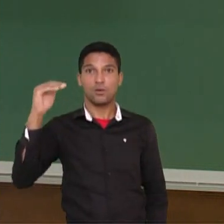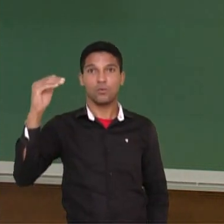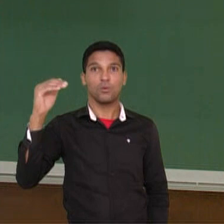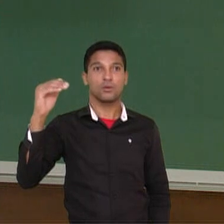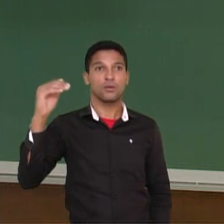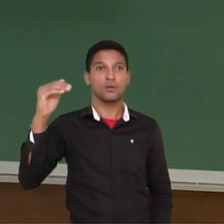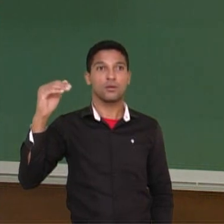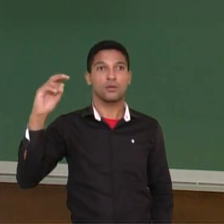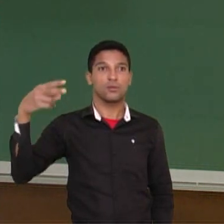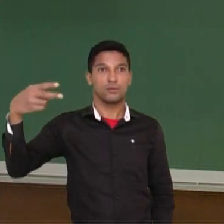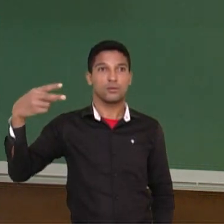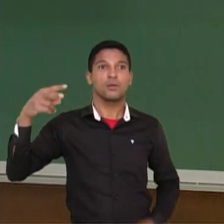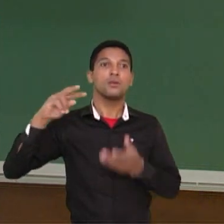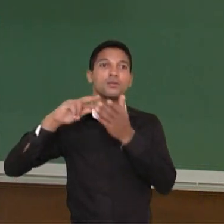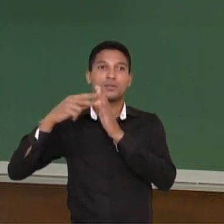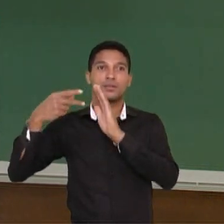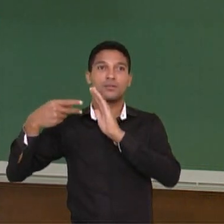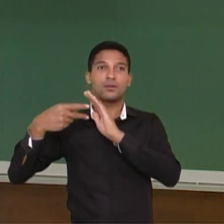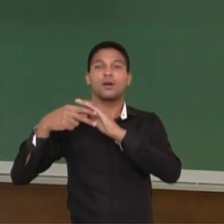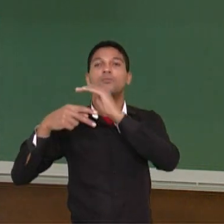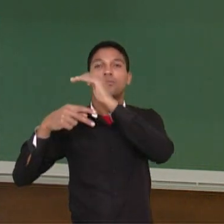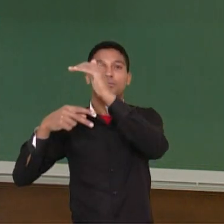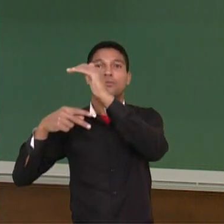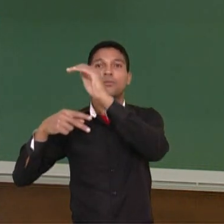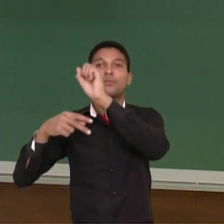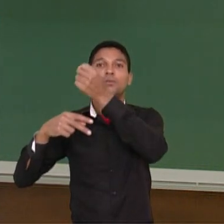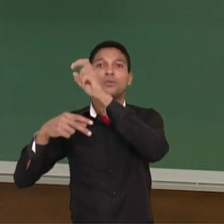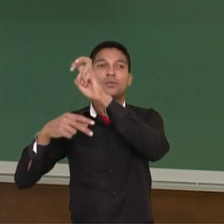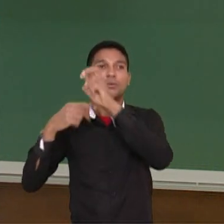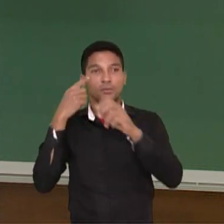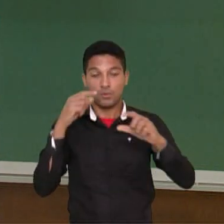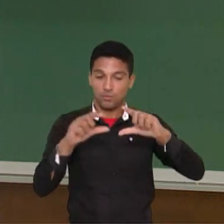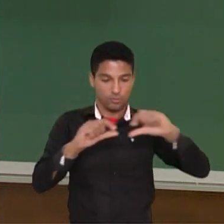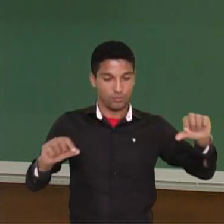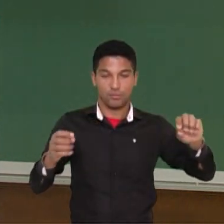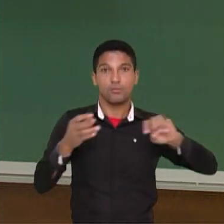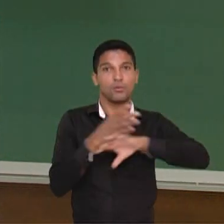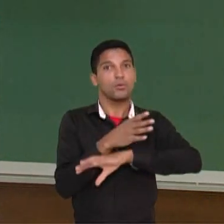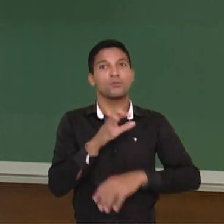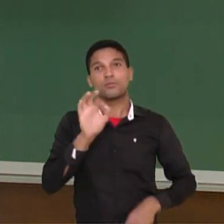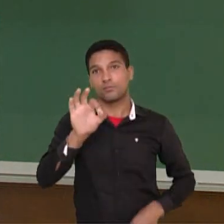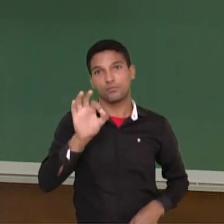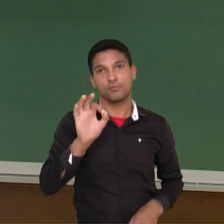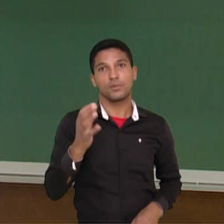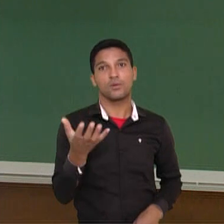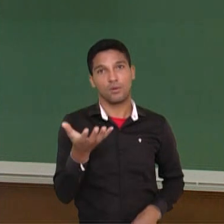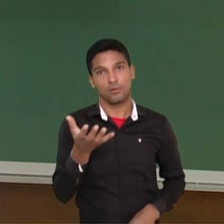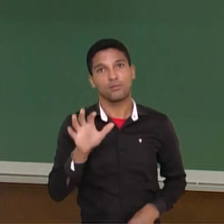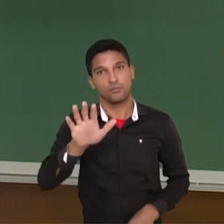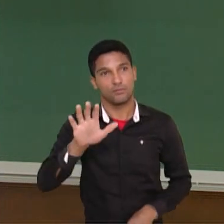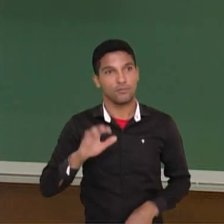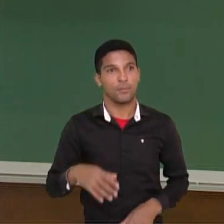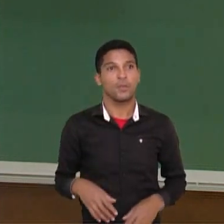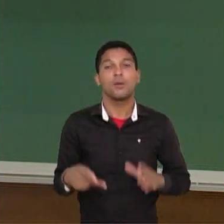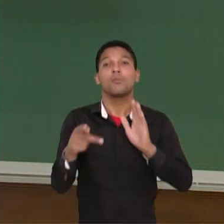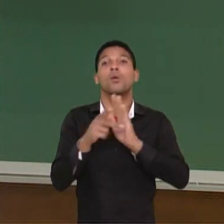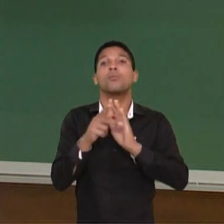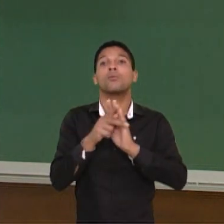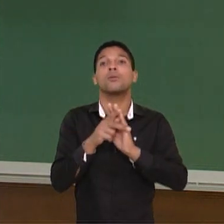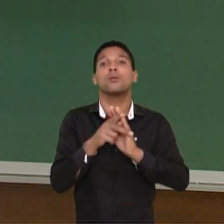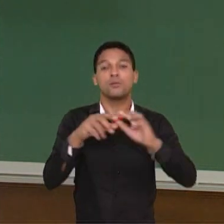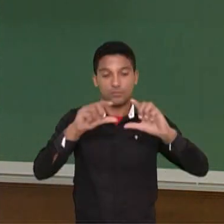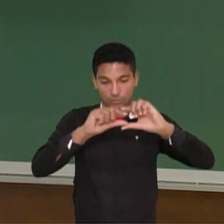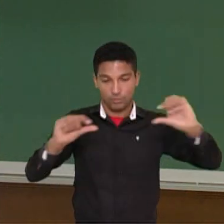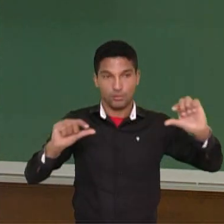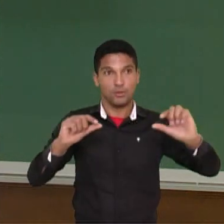Apareceu o 2, o termo de lá e o termo de cá, fechou, é o que eu quero. Isso daqui nada mais é que um produto notável, né? Ó, vê